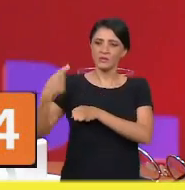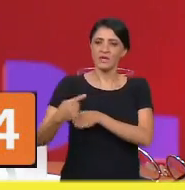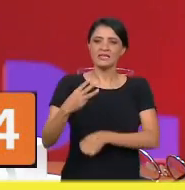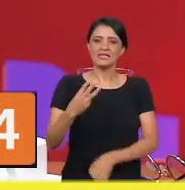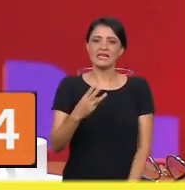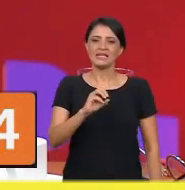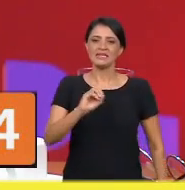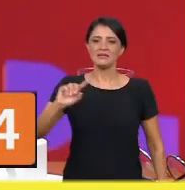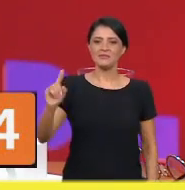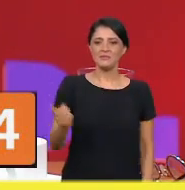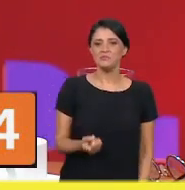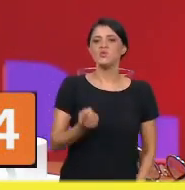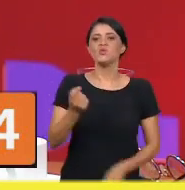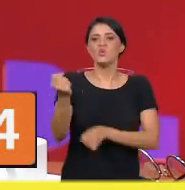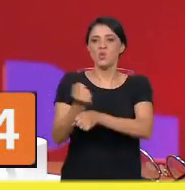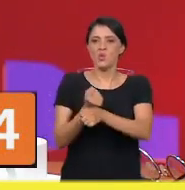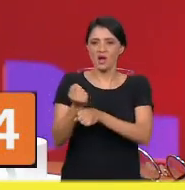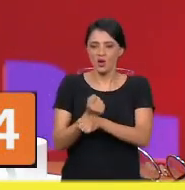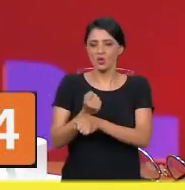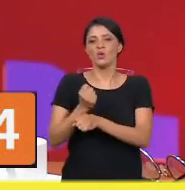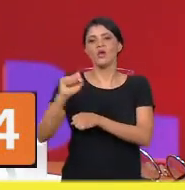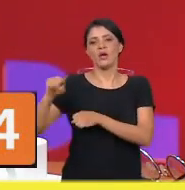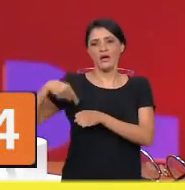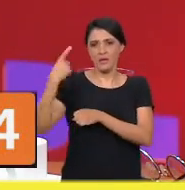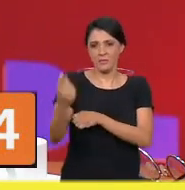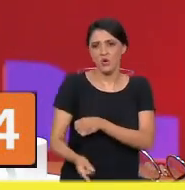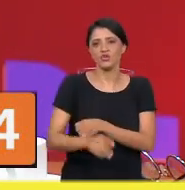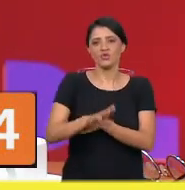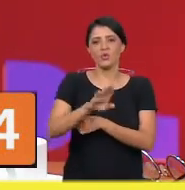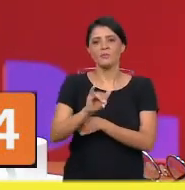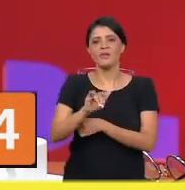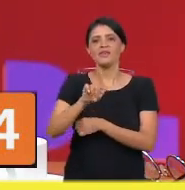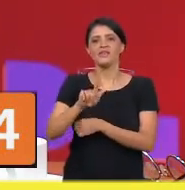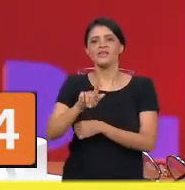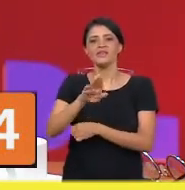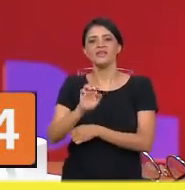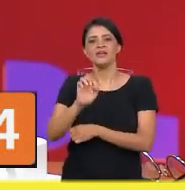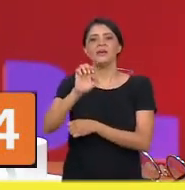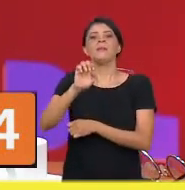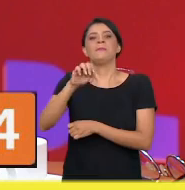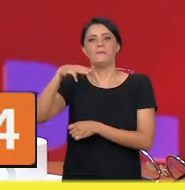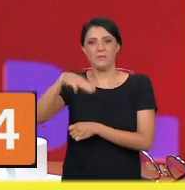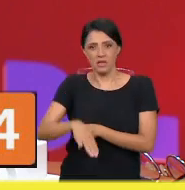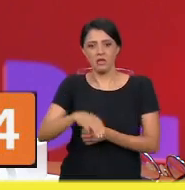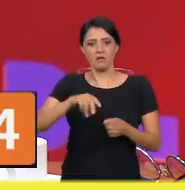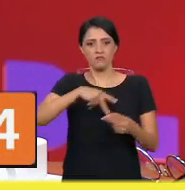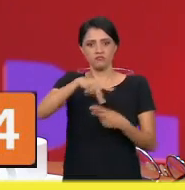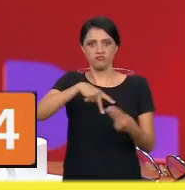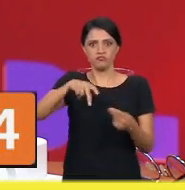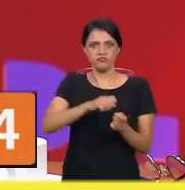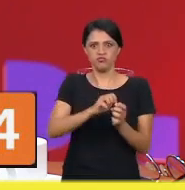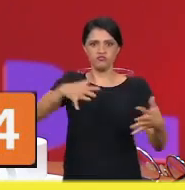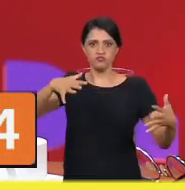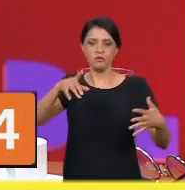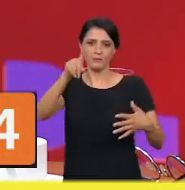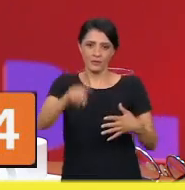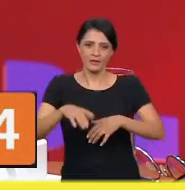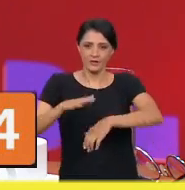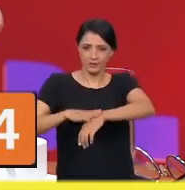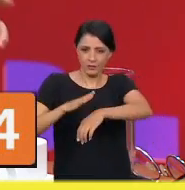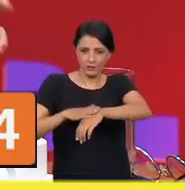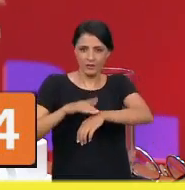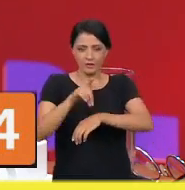anos após o Big Bang, que a gente fala. Então, nesse momento, o universo se tornou transparente para